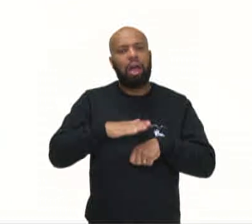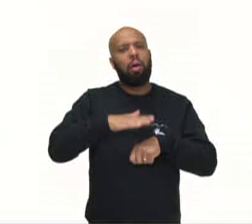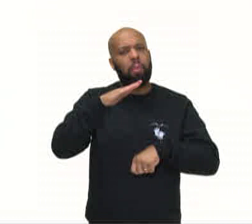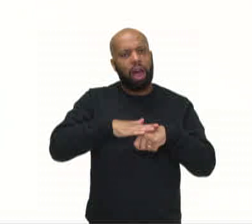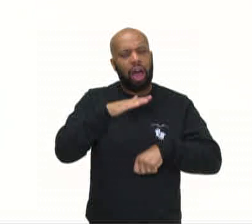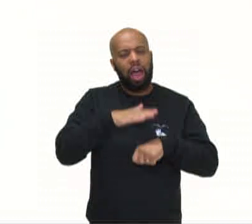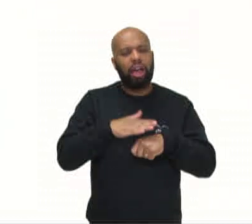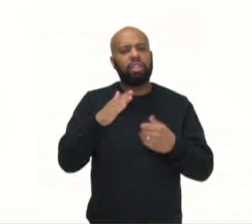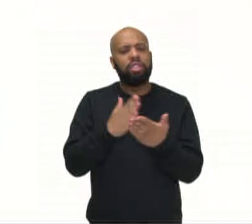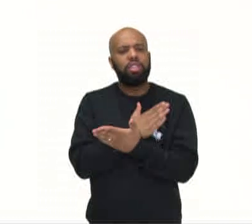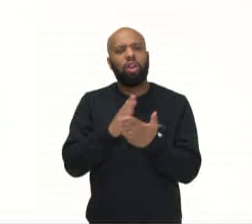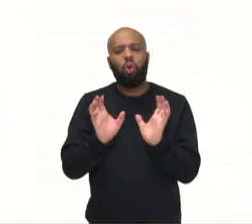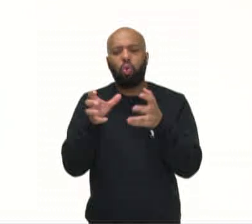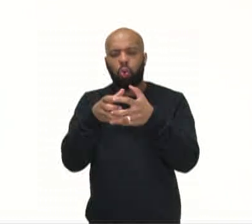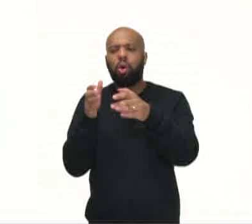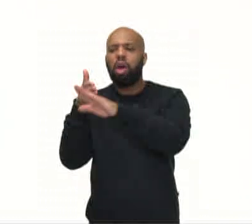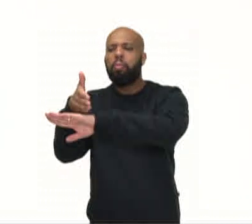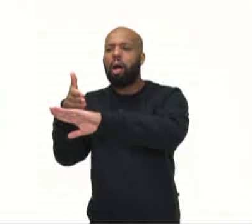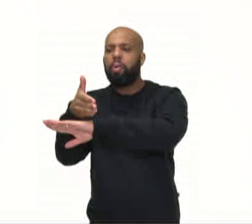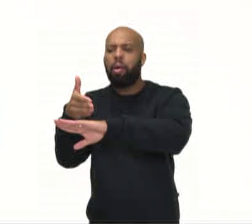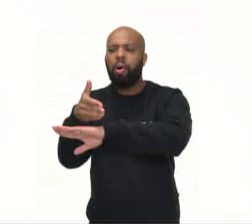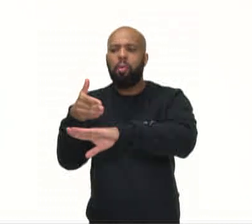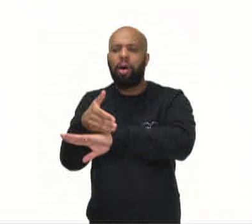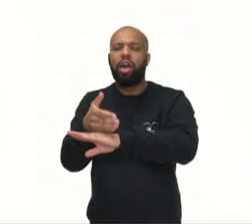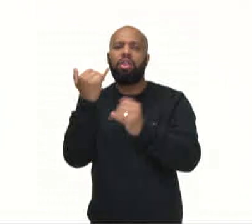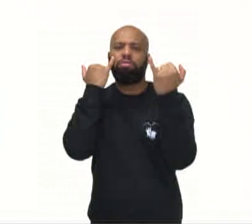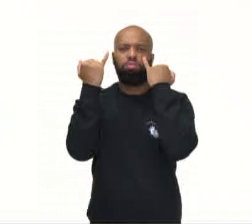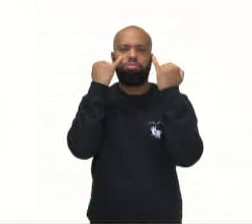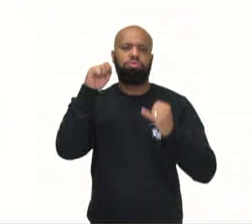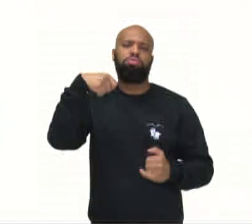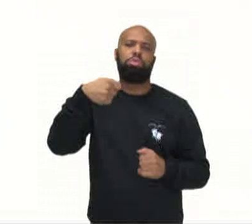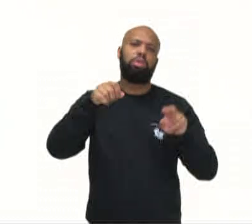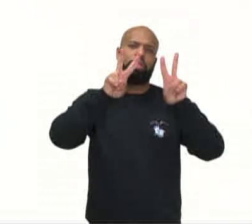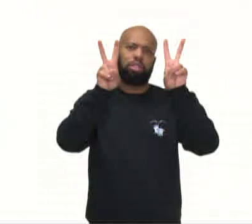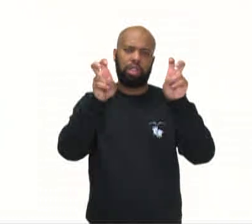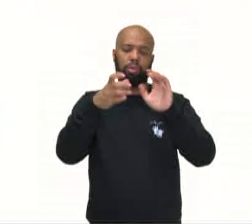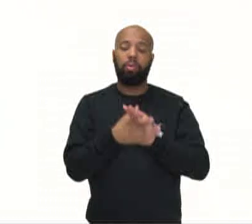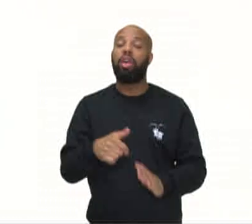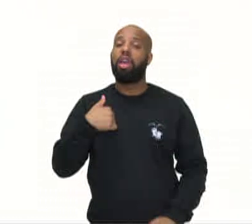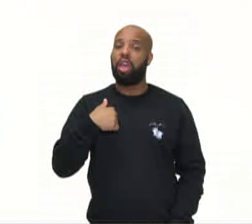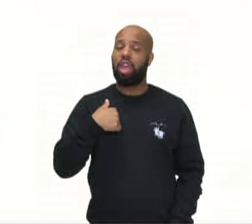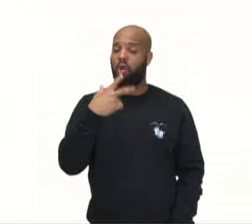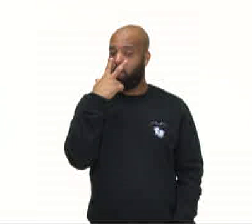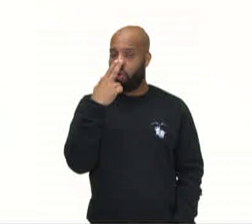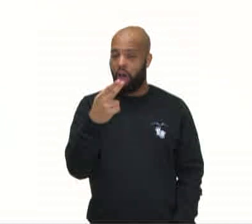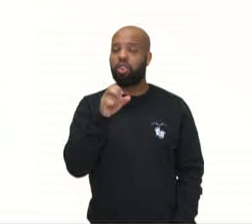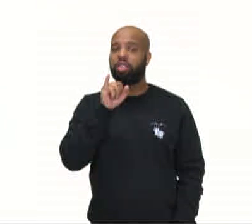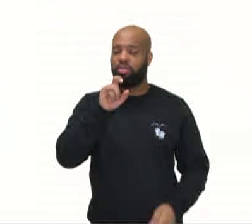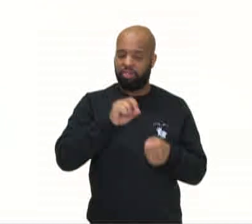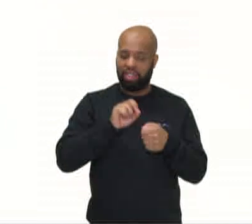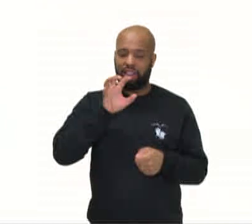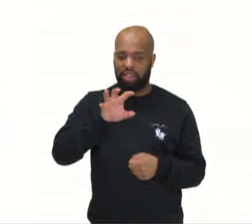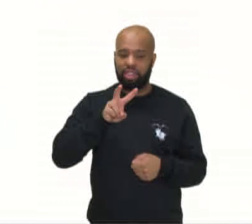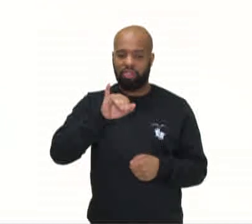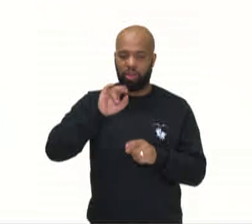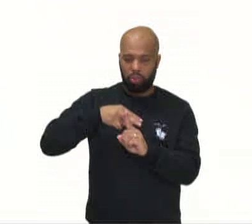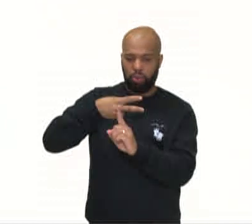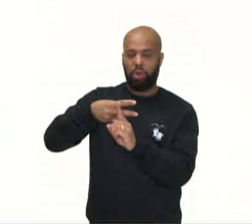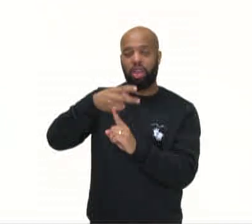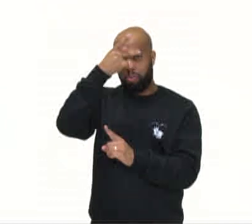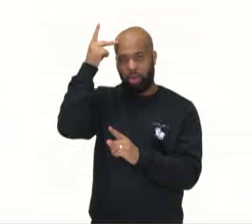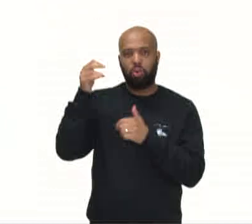emissora mais informativa sobre o assunto. Acredito que com isso vai duplicar sua